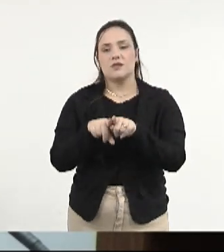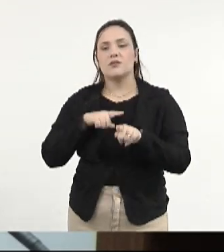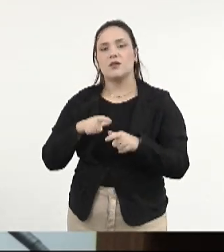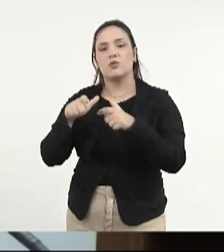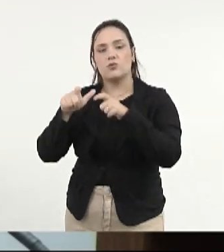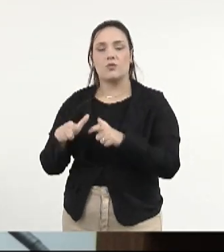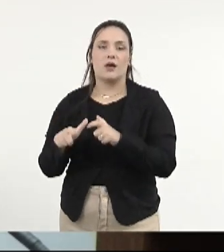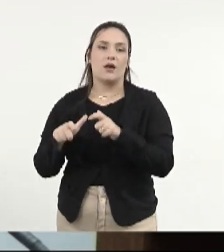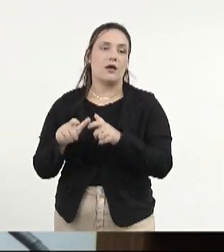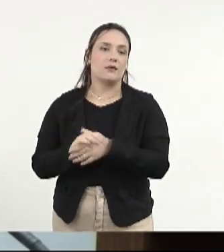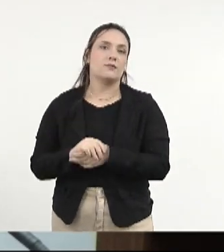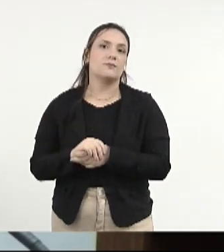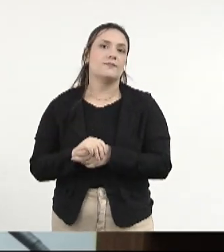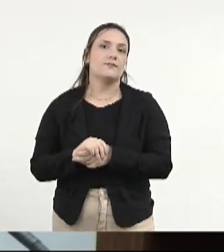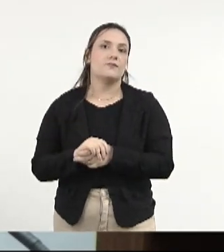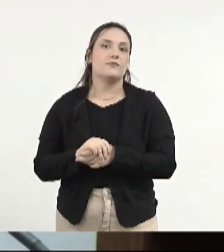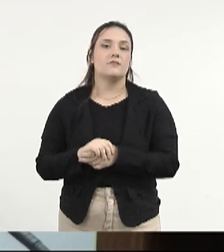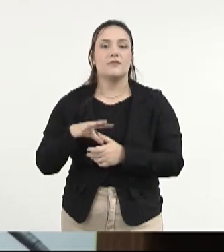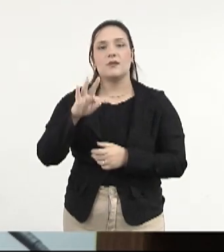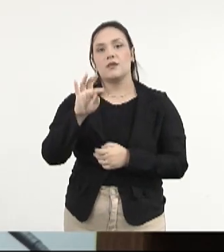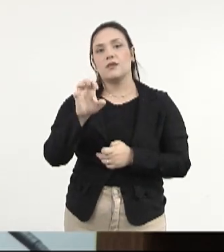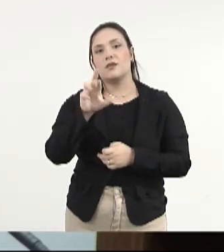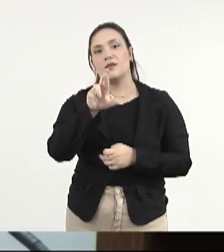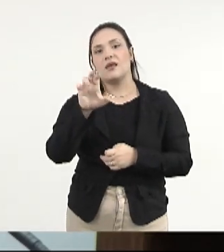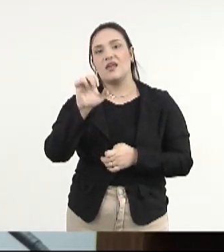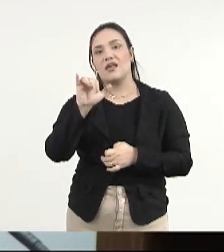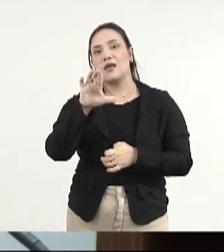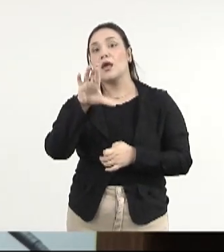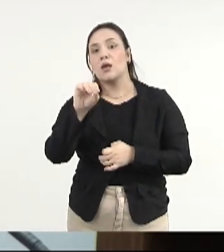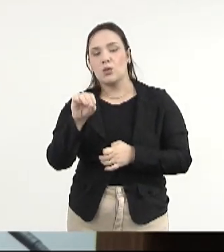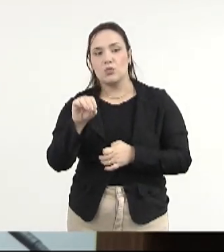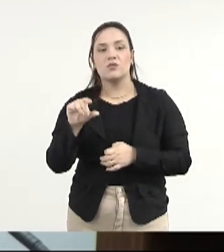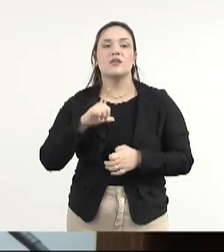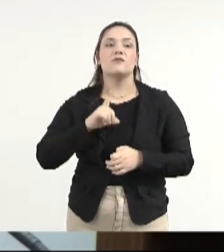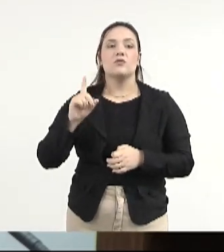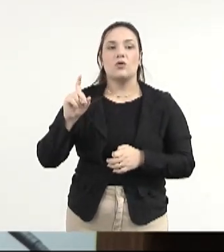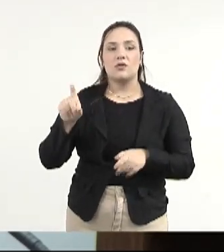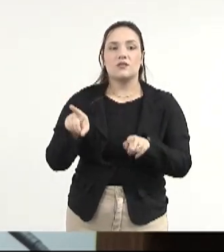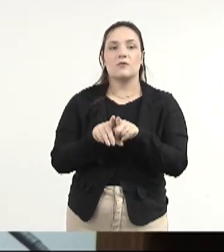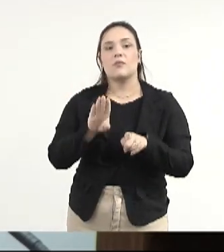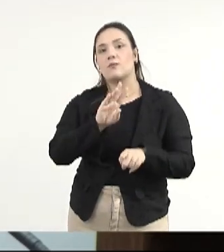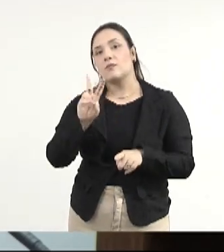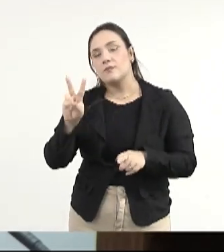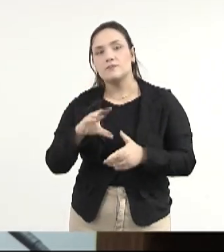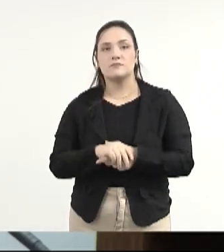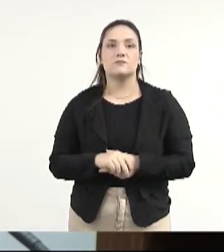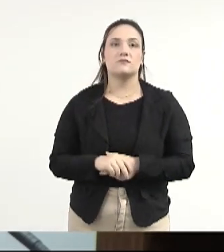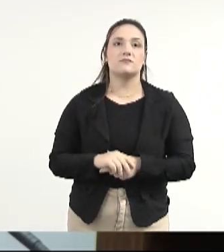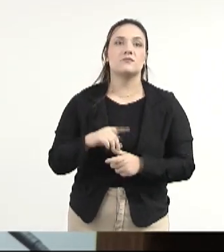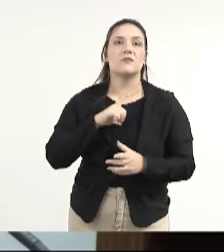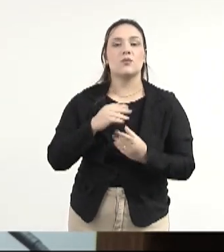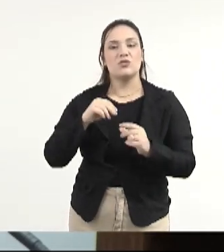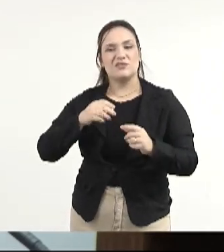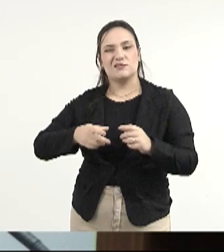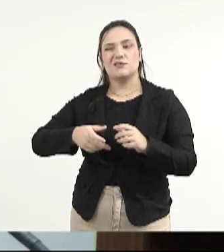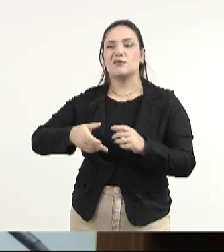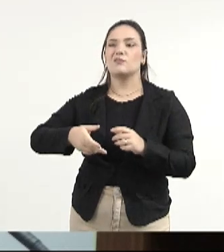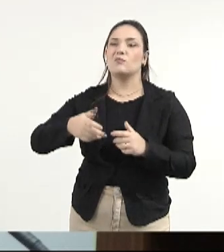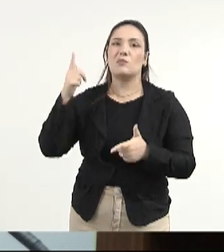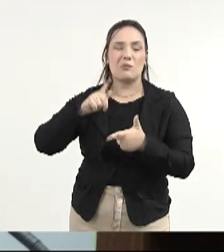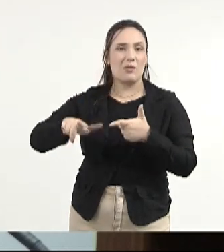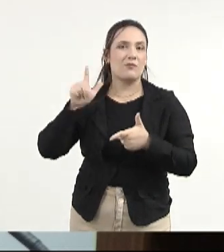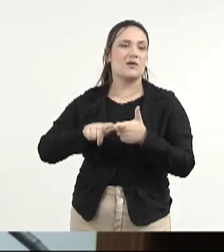também aos terreiros, né? A gente teve isso em Dourados, em Bela Vista. Então, tem muitos ataques